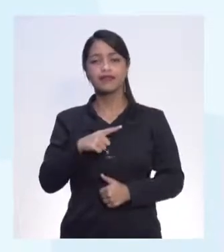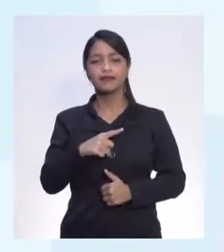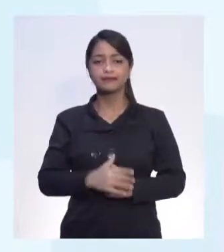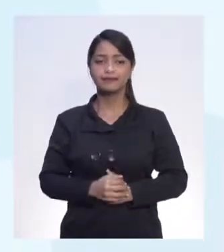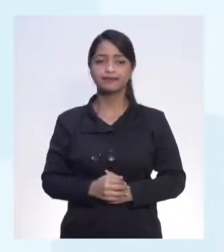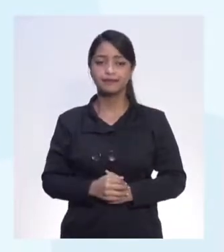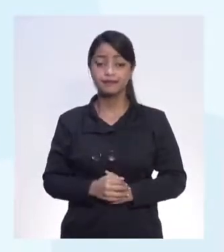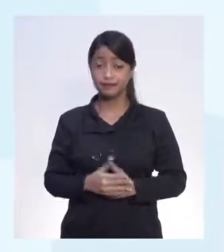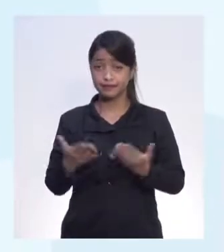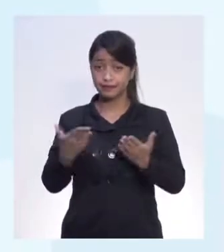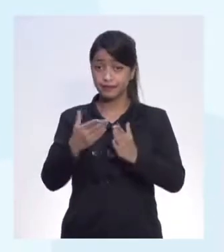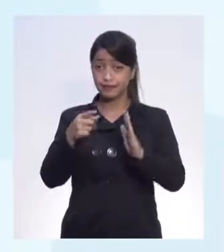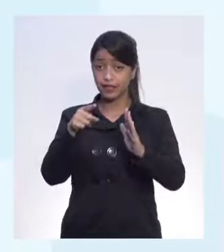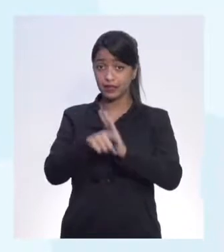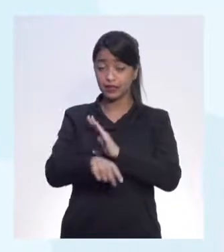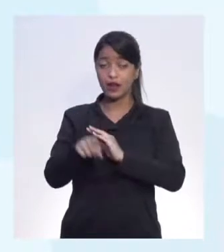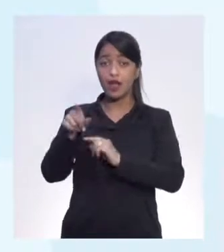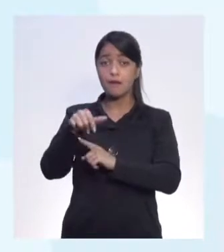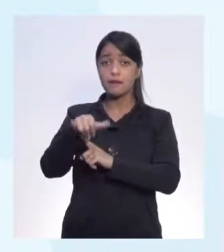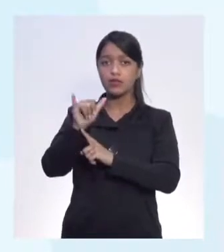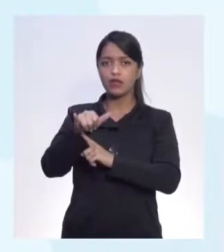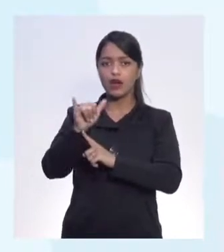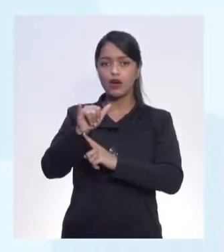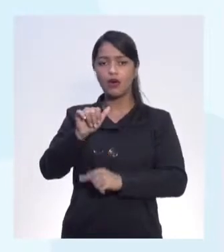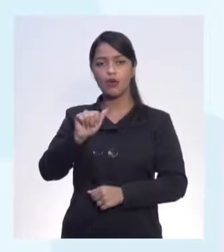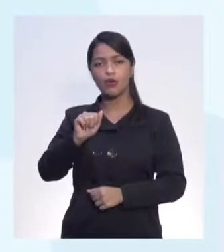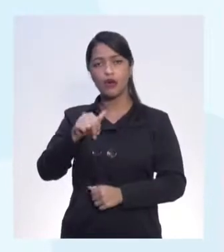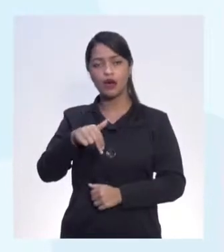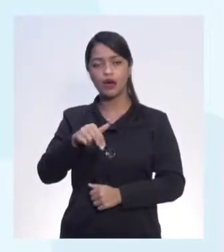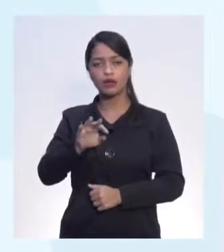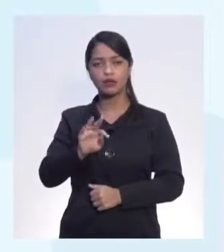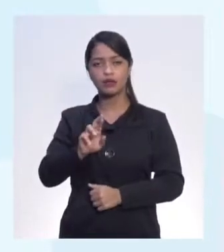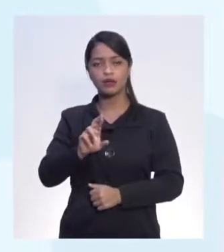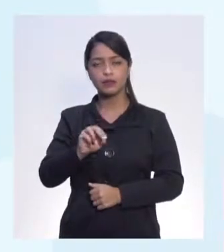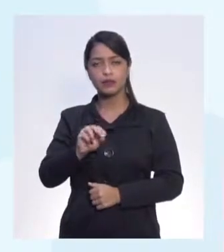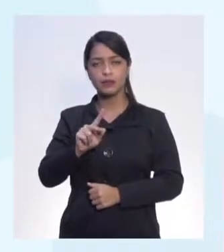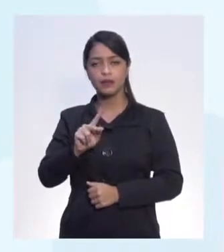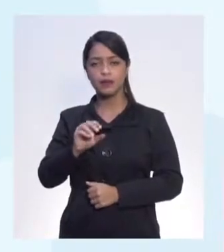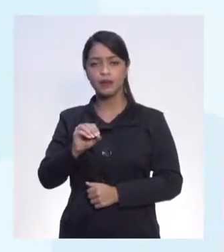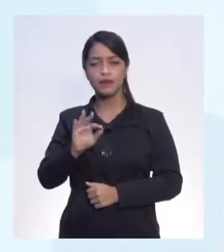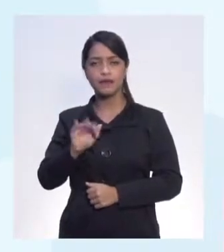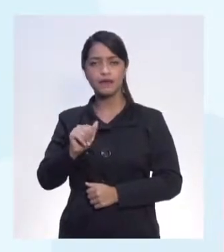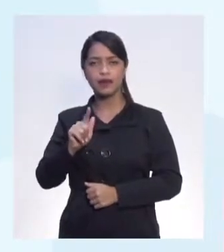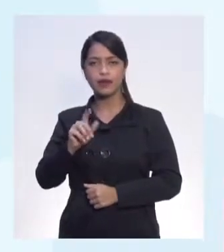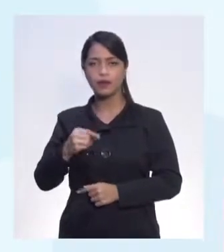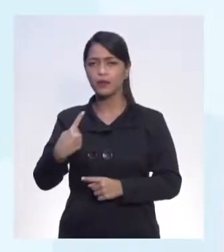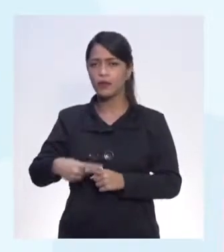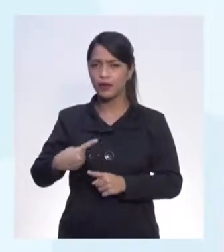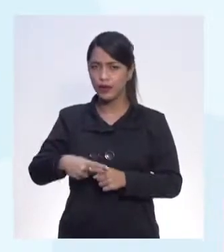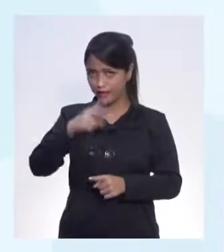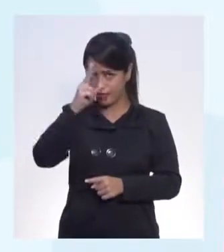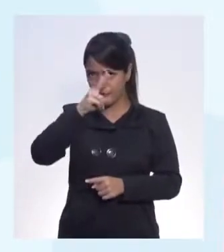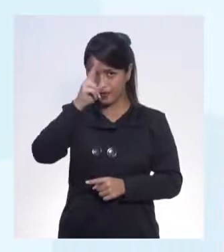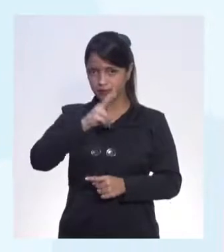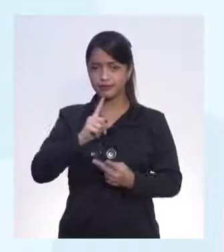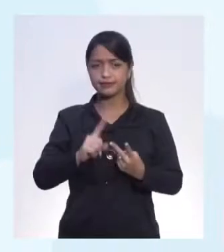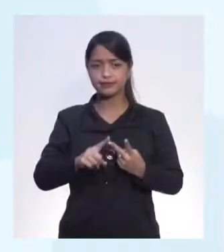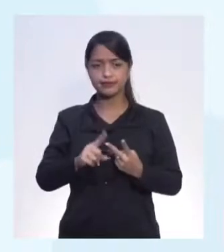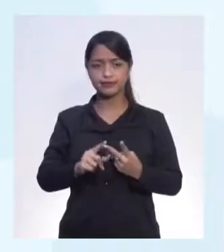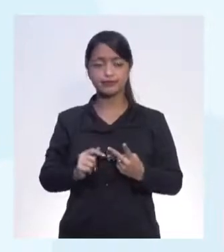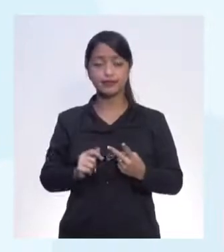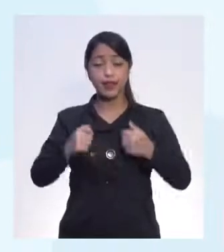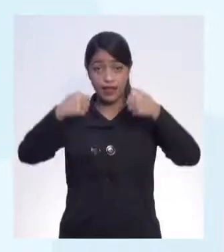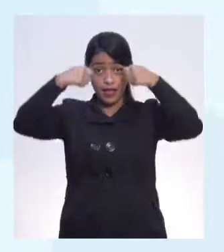que o Minotauro é um antropófago? Vocês lembram? Foi dito lá. Por que o Minotauro é um antropófago? E